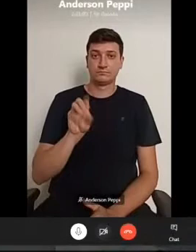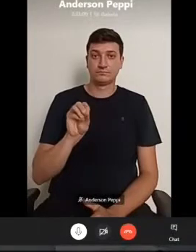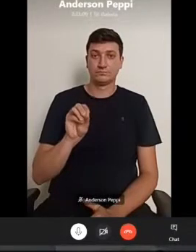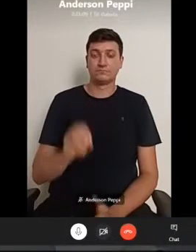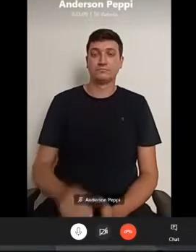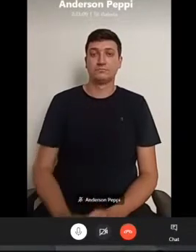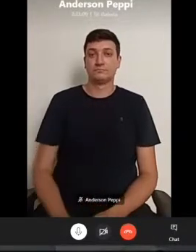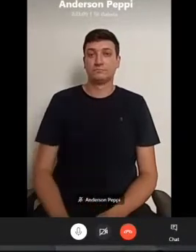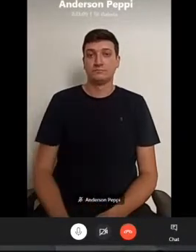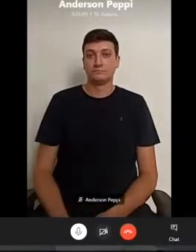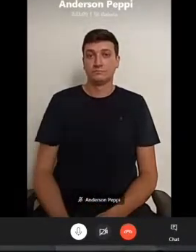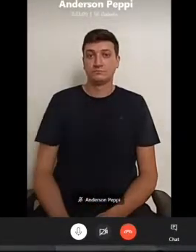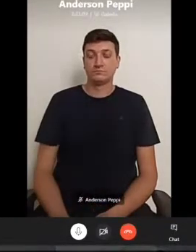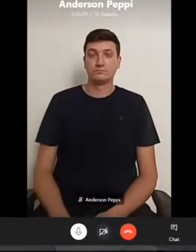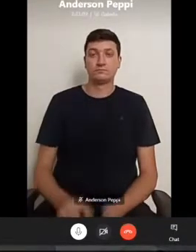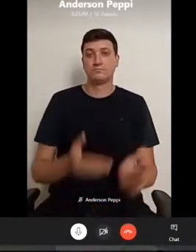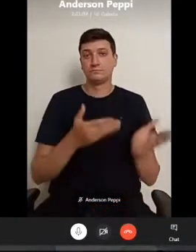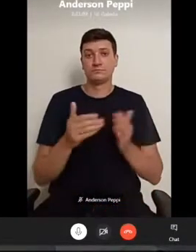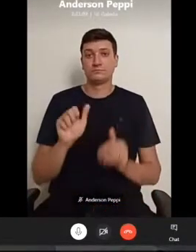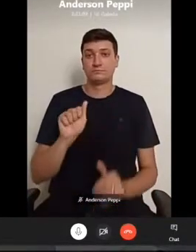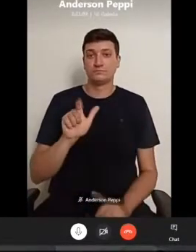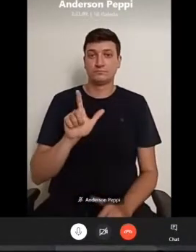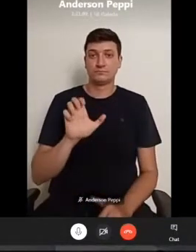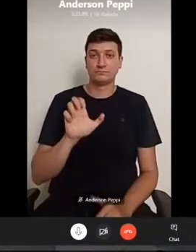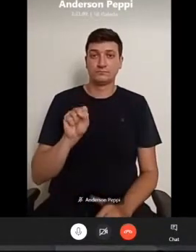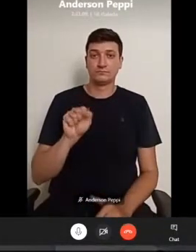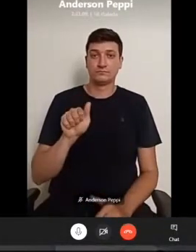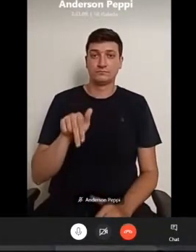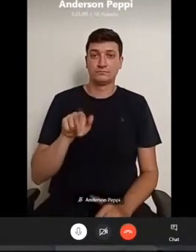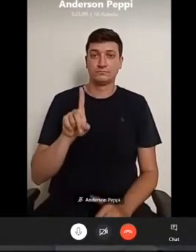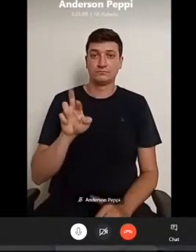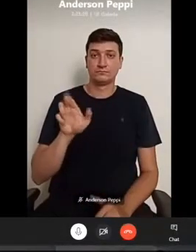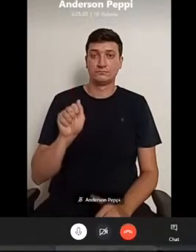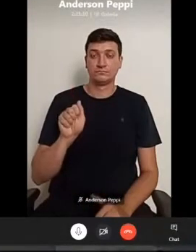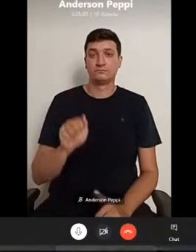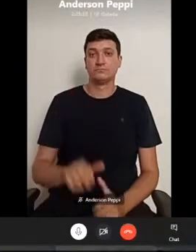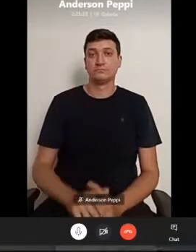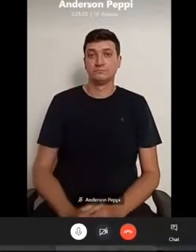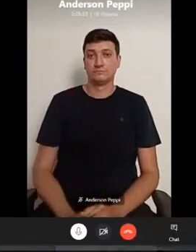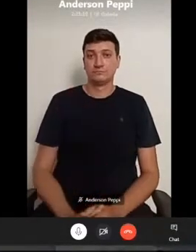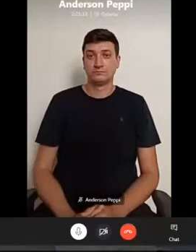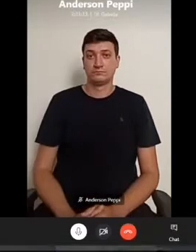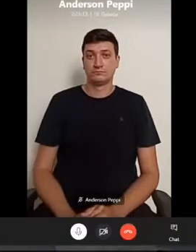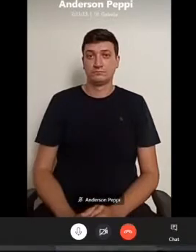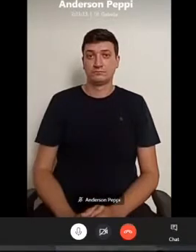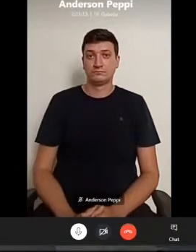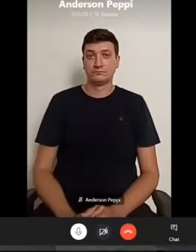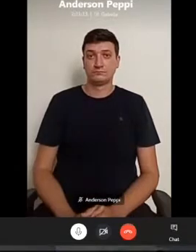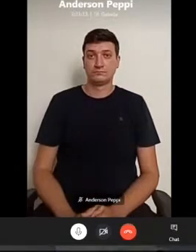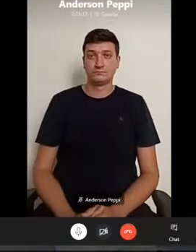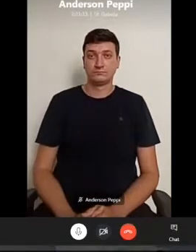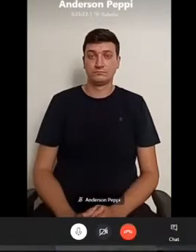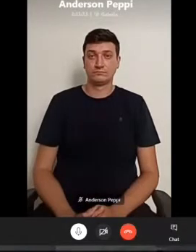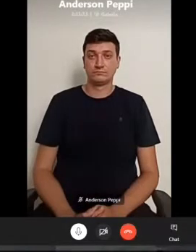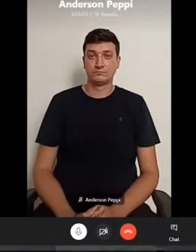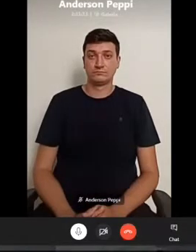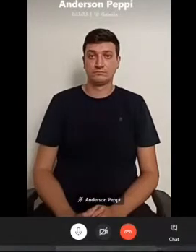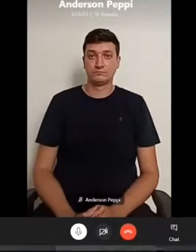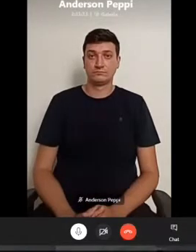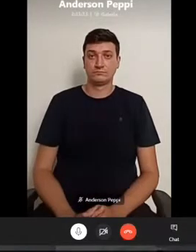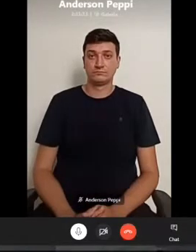Alessandra Luquezzi de Oliveira. Não é a chamada primeiro e depois chama cada um? Não, mas chama e aí vai fazer a mesma palavra